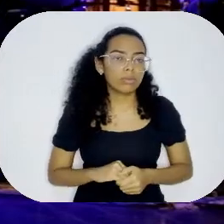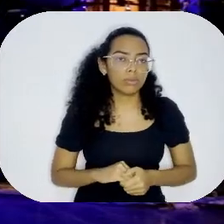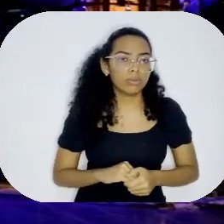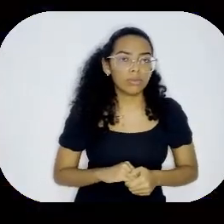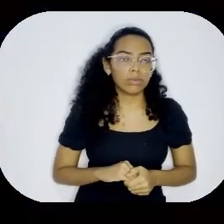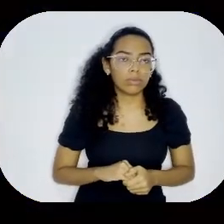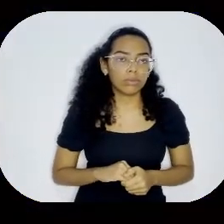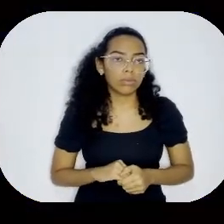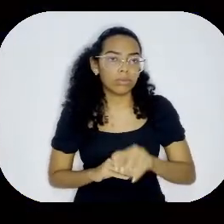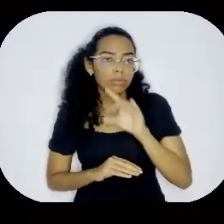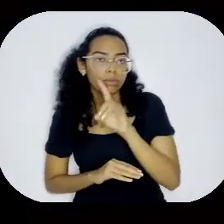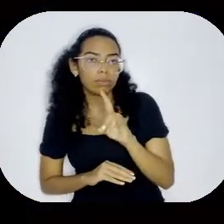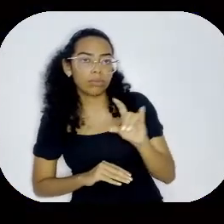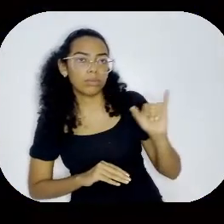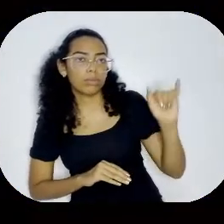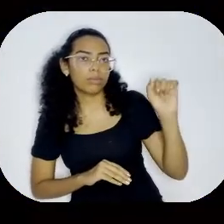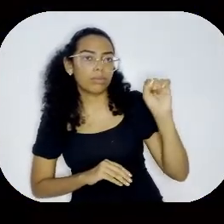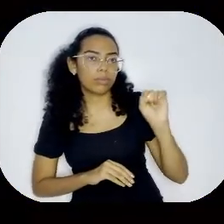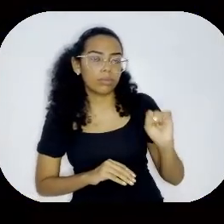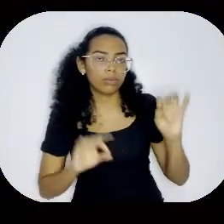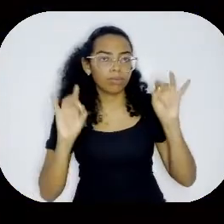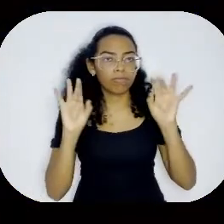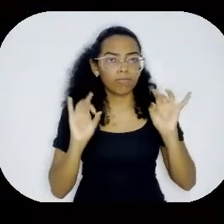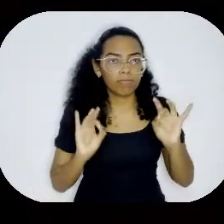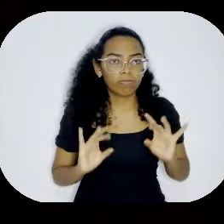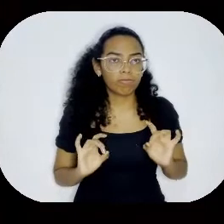Sem fortaleza além do nome,